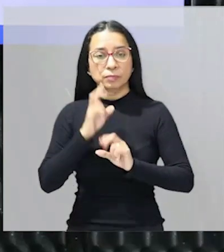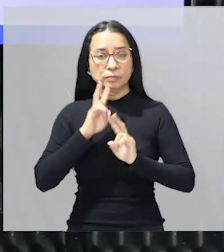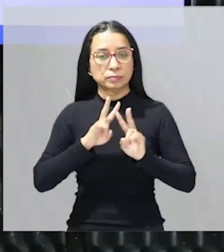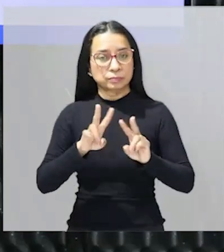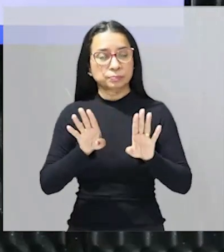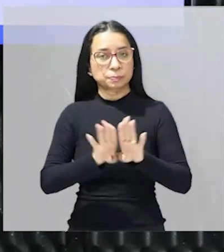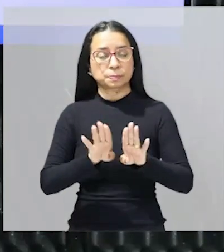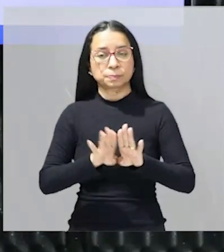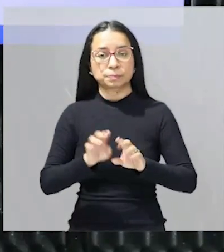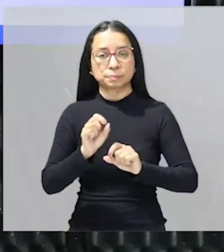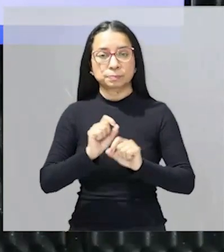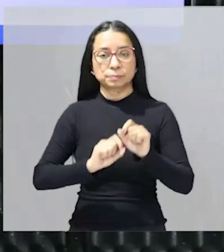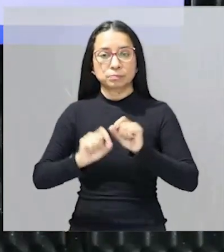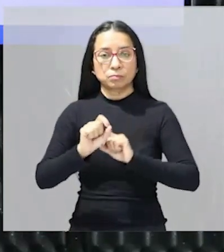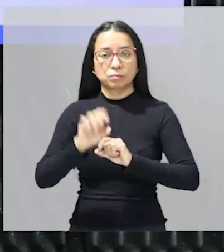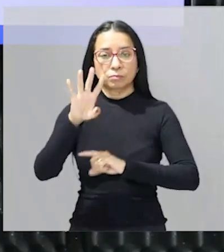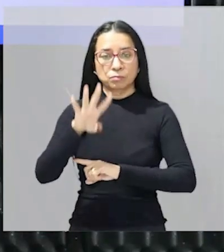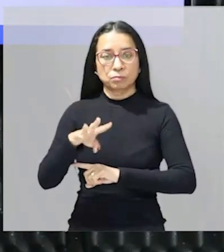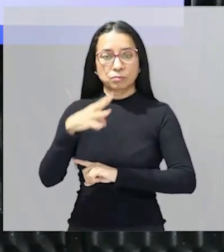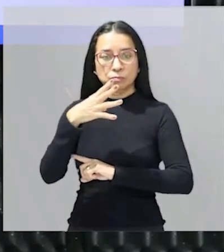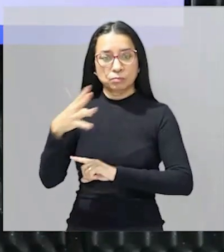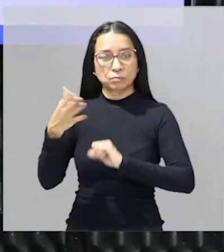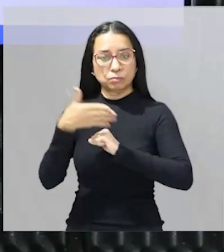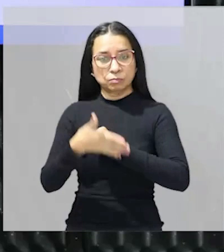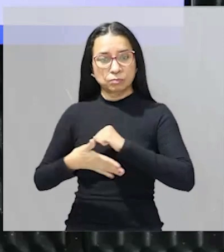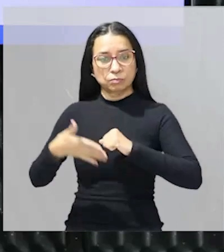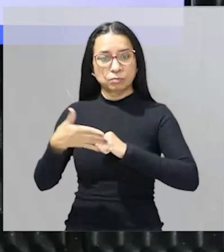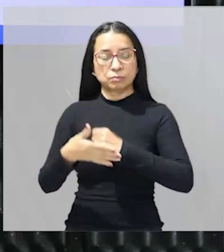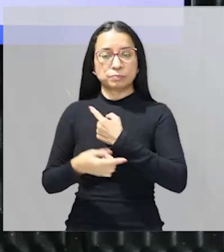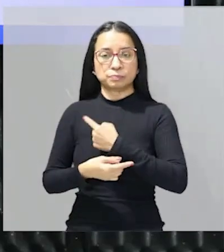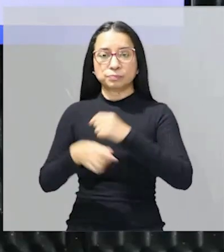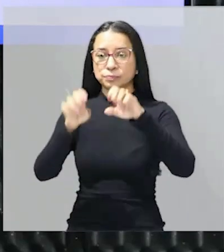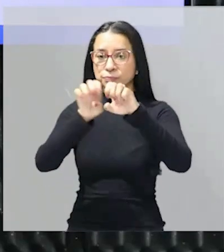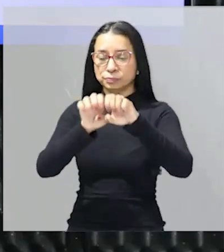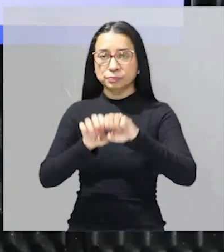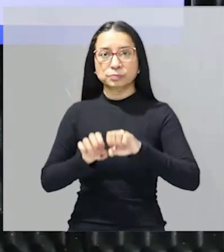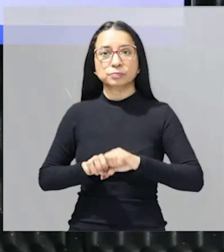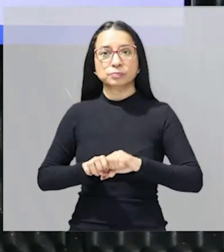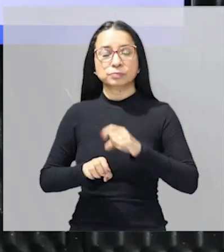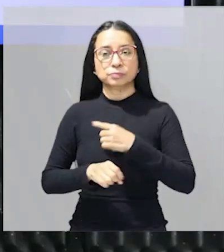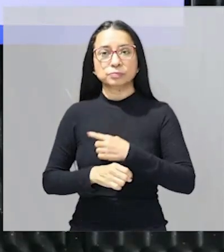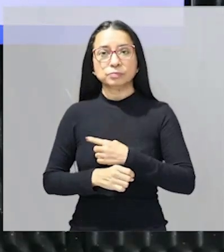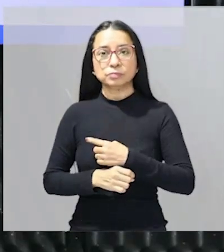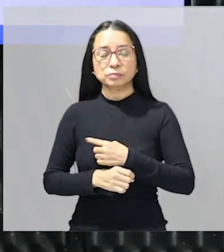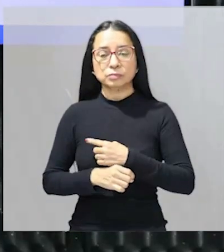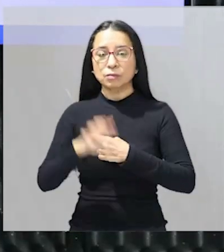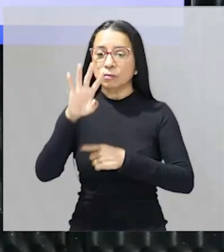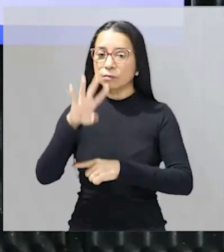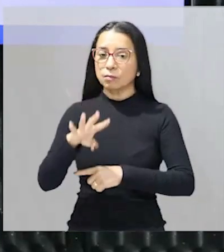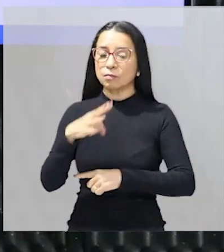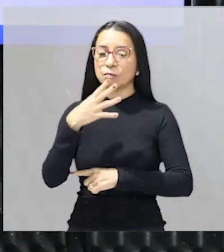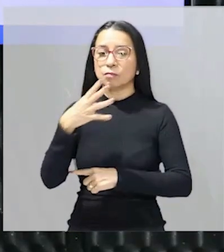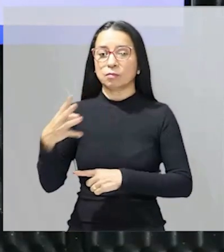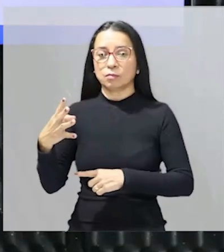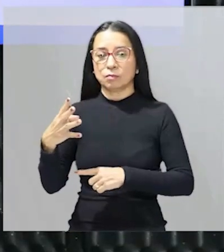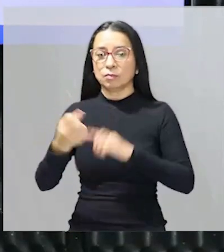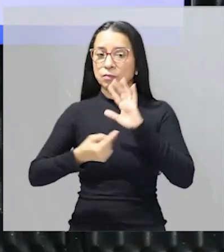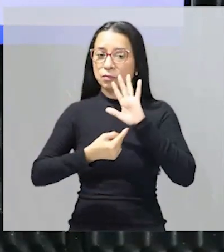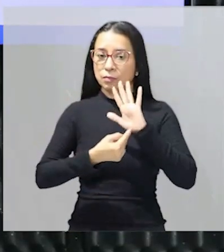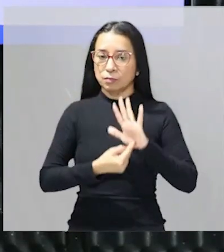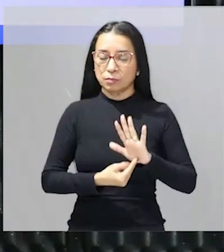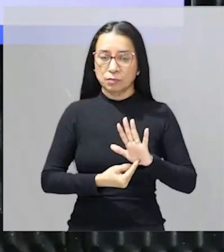olhar para, basicamente, essa estrutura aqui de quadro que ele está nos